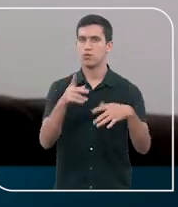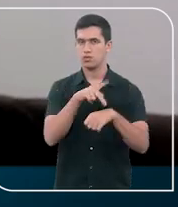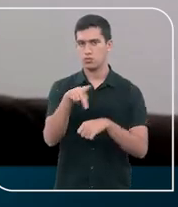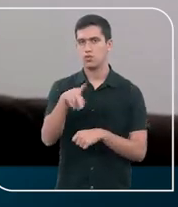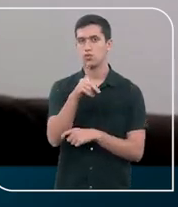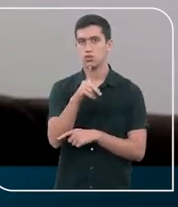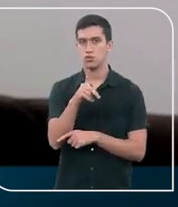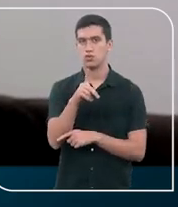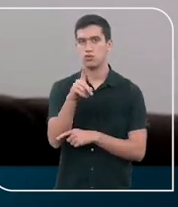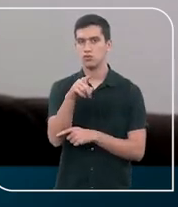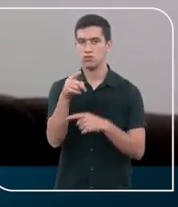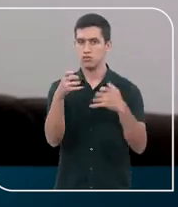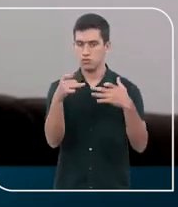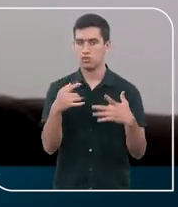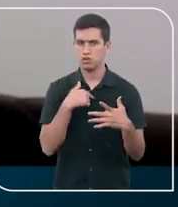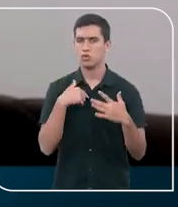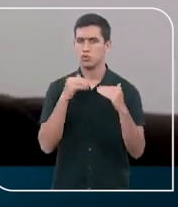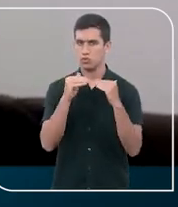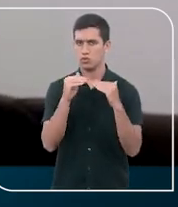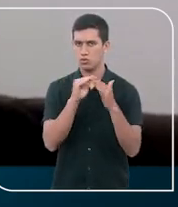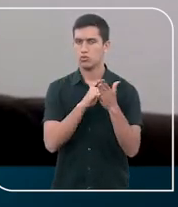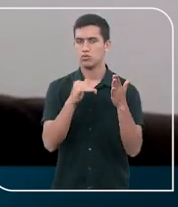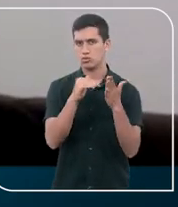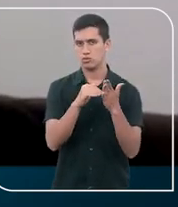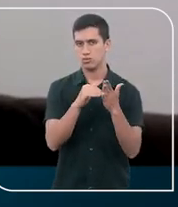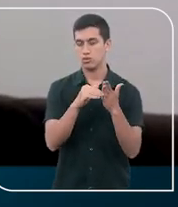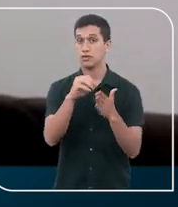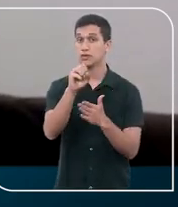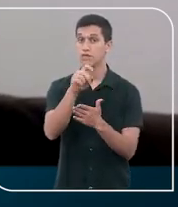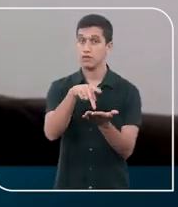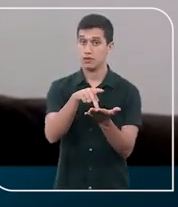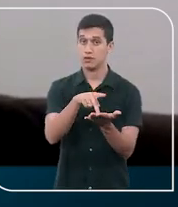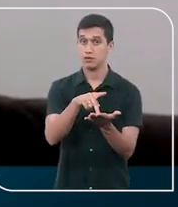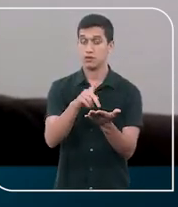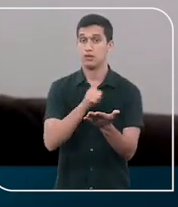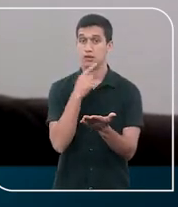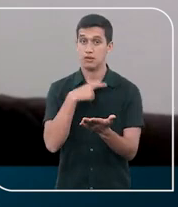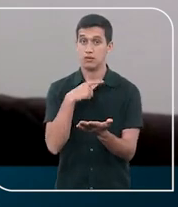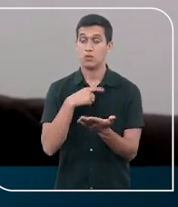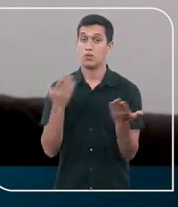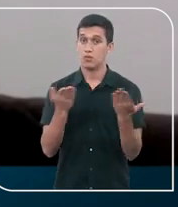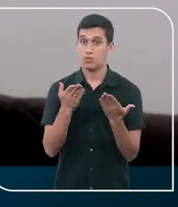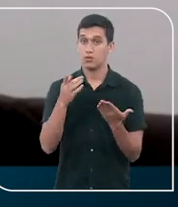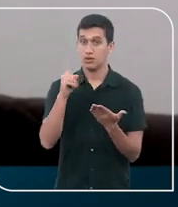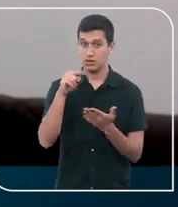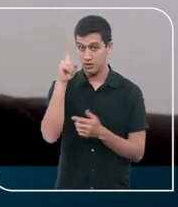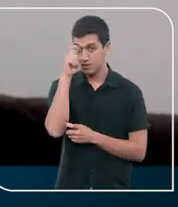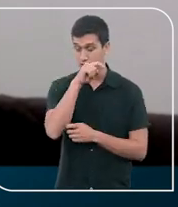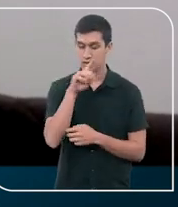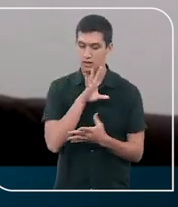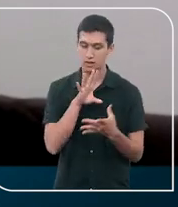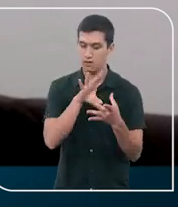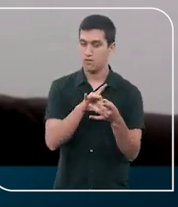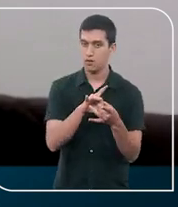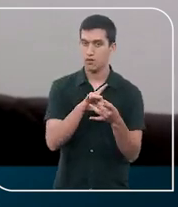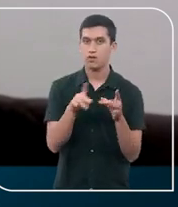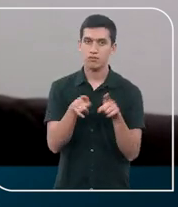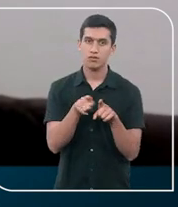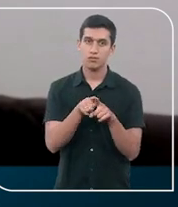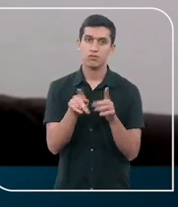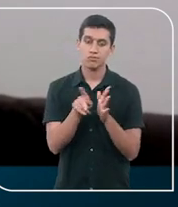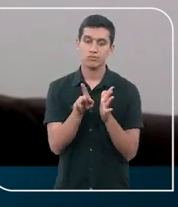Egito, eu concordo. Sim, a gente tem hoje é difícil, né, esse vínculo, inclusive afetivo, e eu sempre